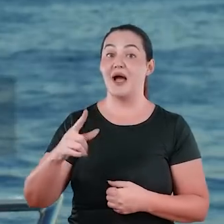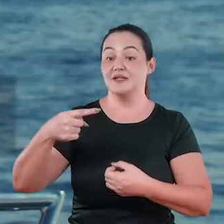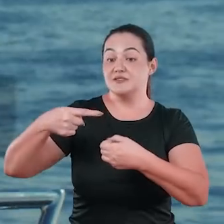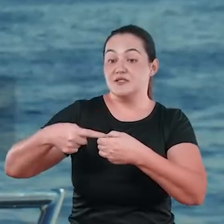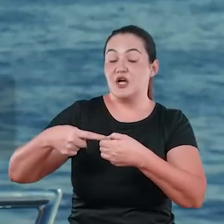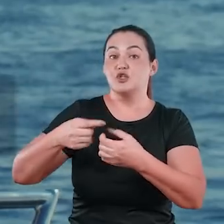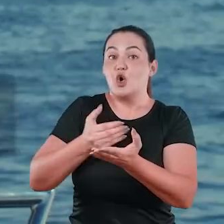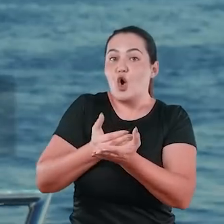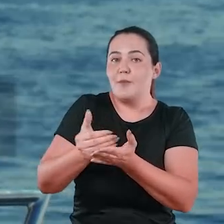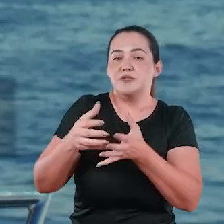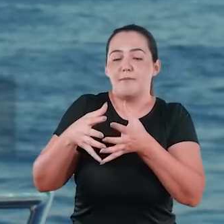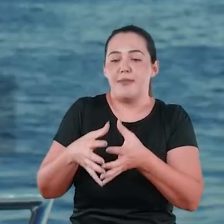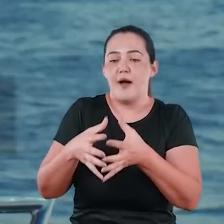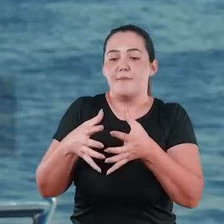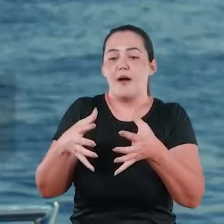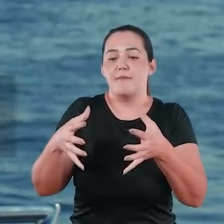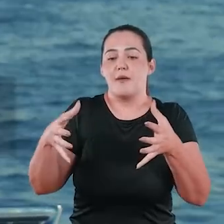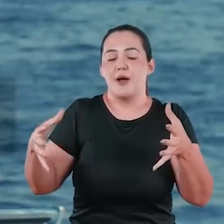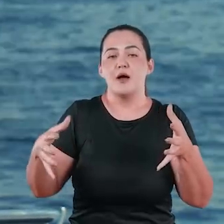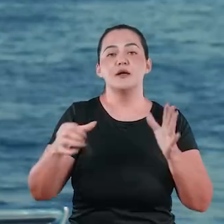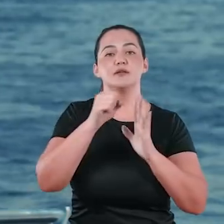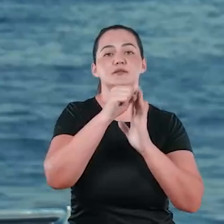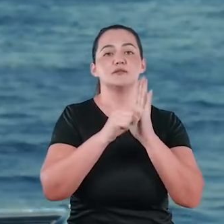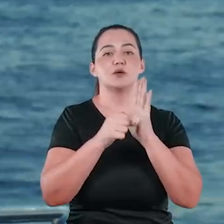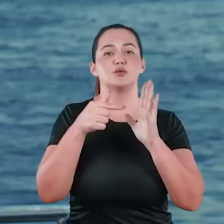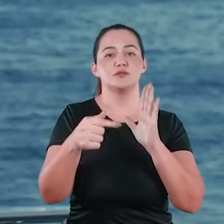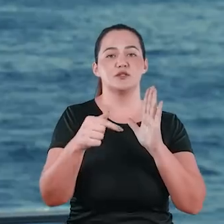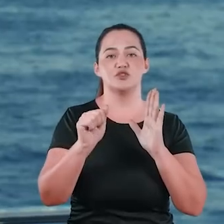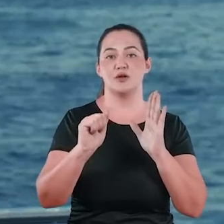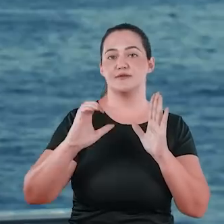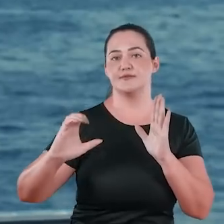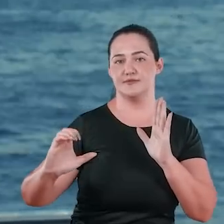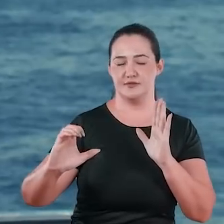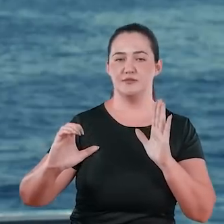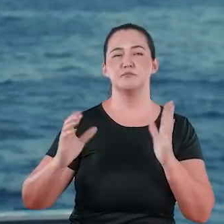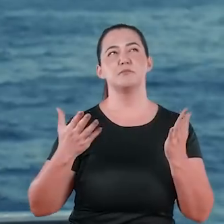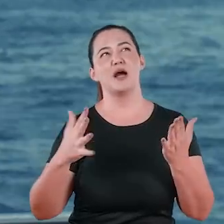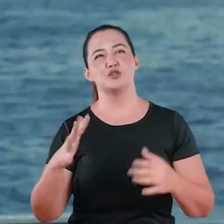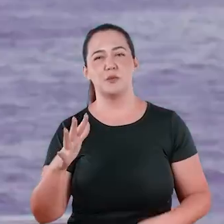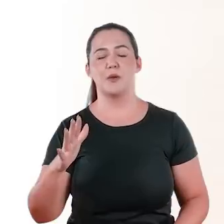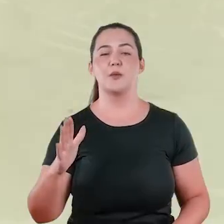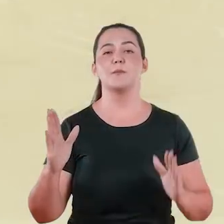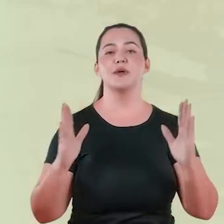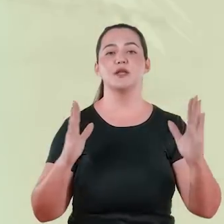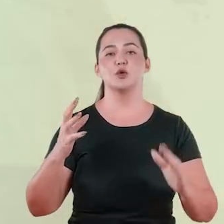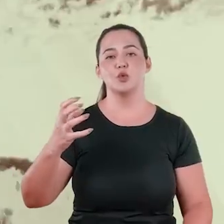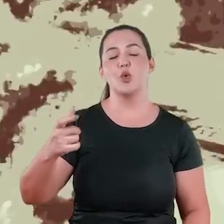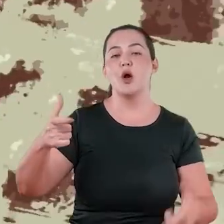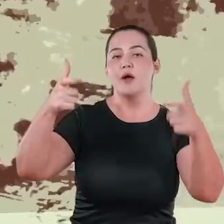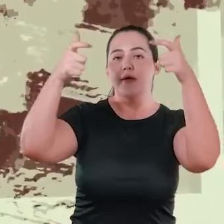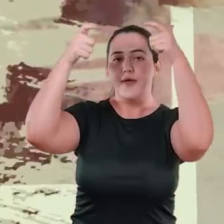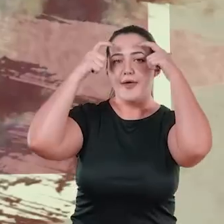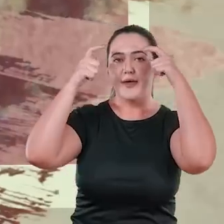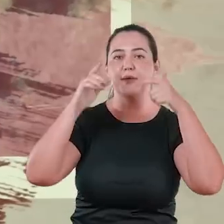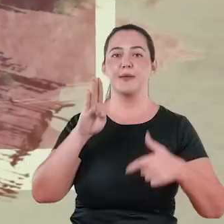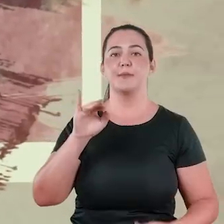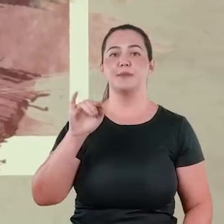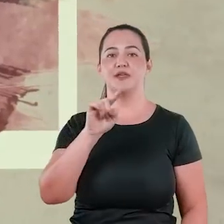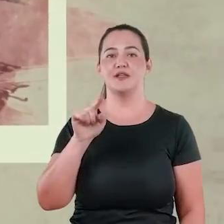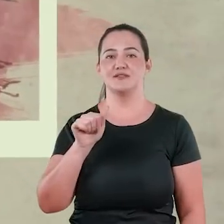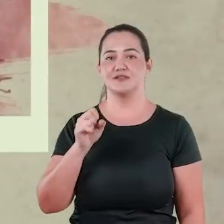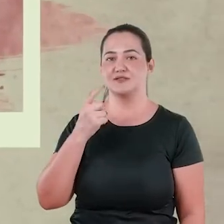florescer mesmo no 7º século antes de Cristo, na época do rei Bizas. O rei Bizas era o